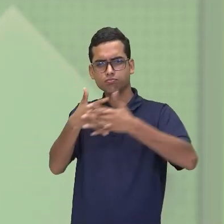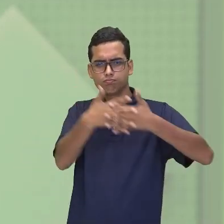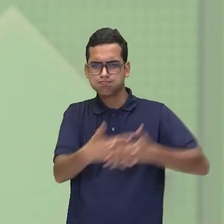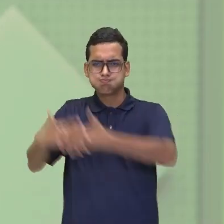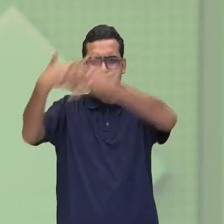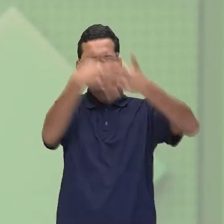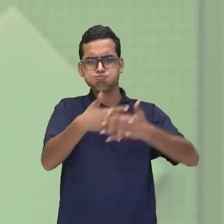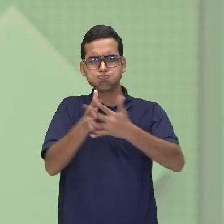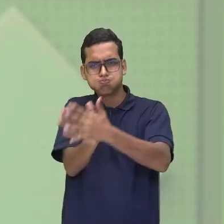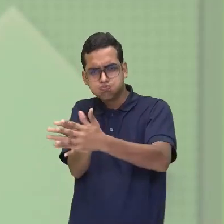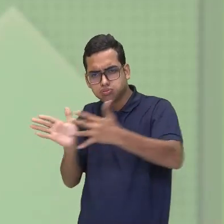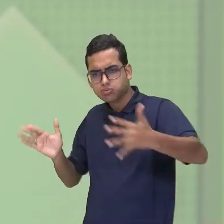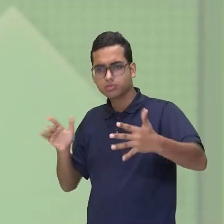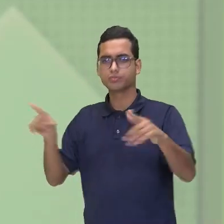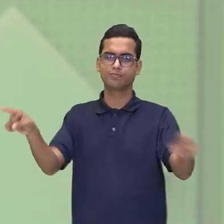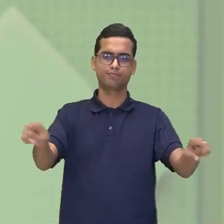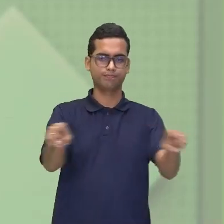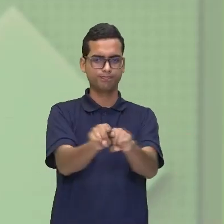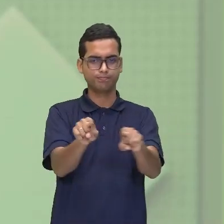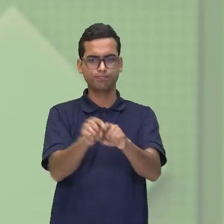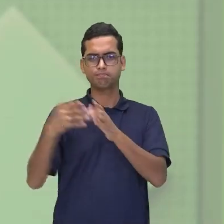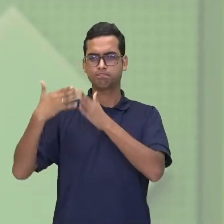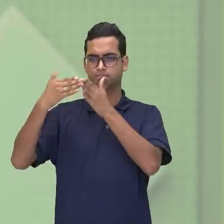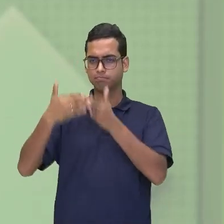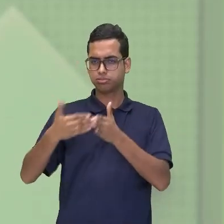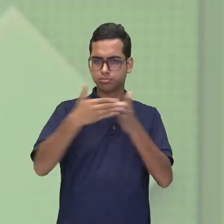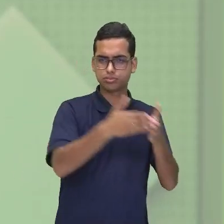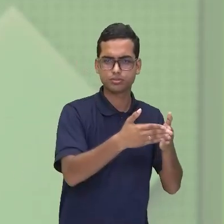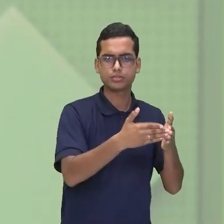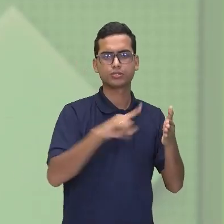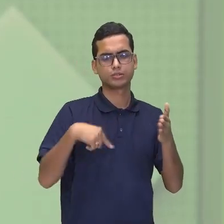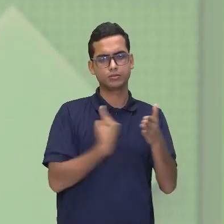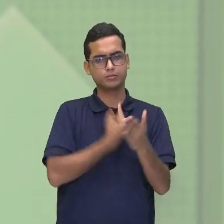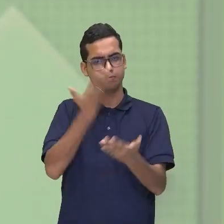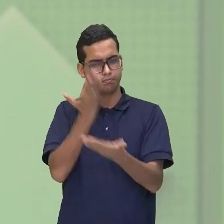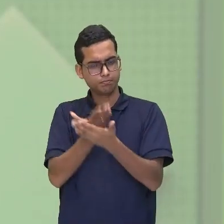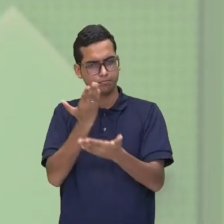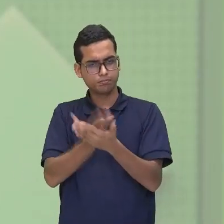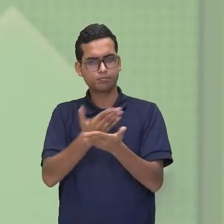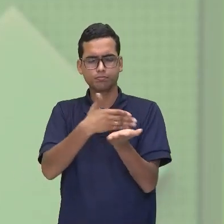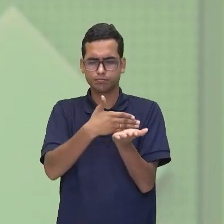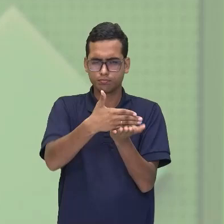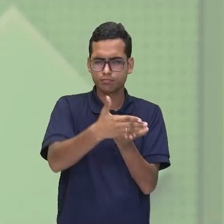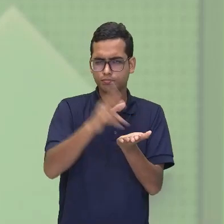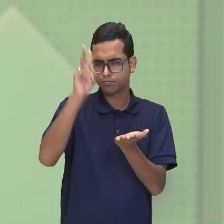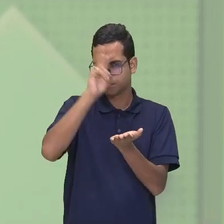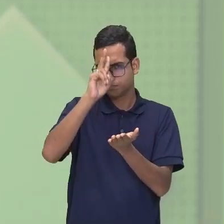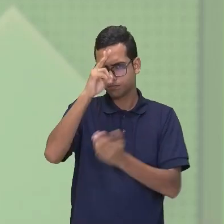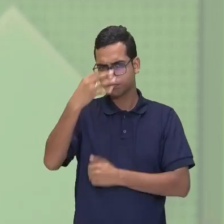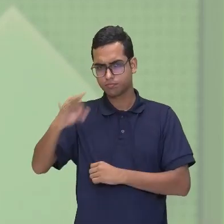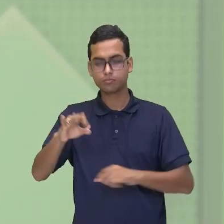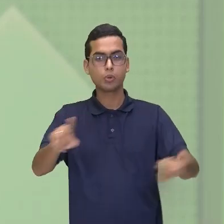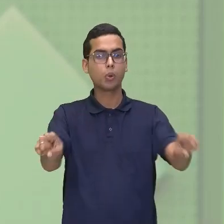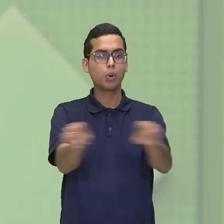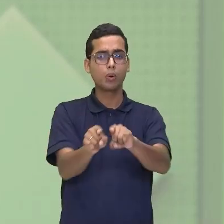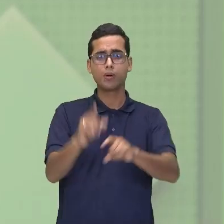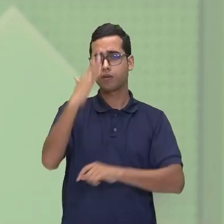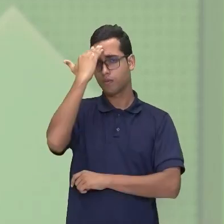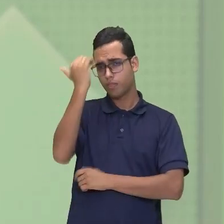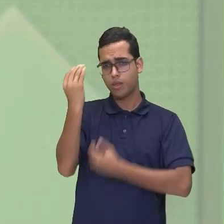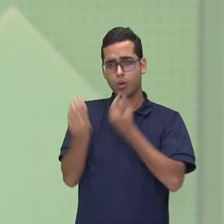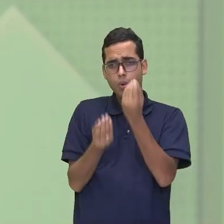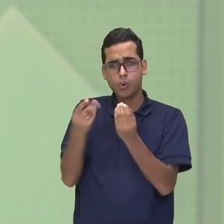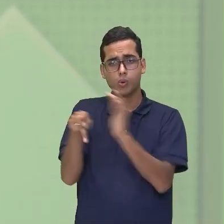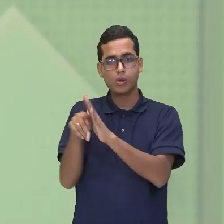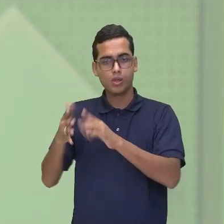naqueles barcos de linha, né, como nós vimos lá no início, tá certo? Bom, agora que a gente já sabe, né, como é o funcionamento de